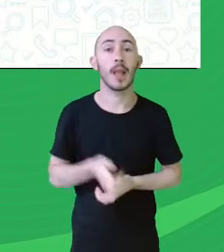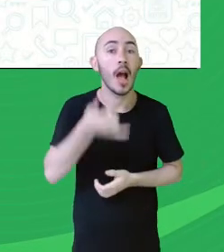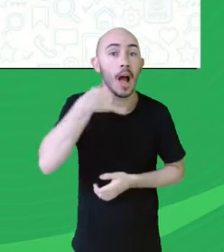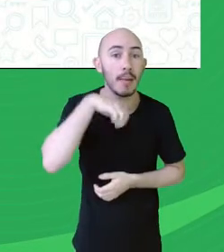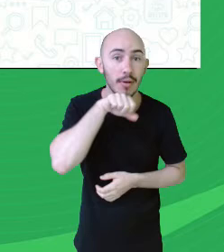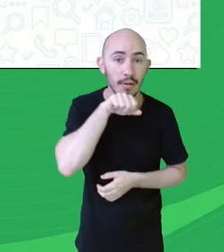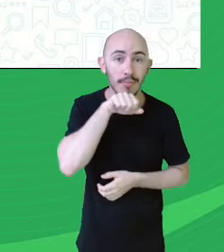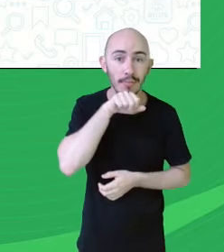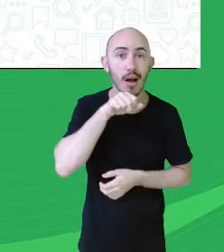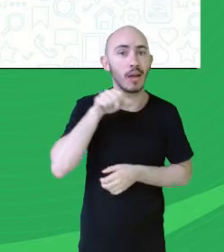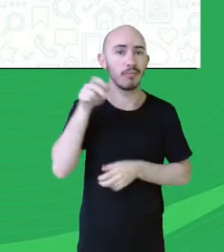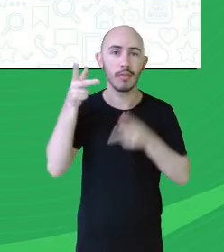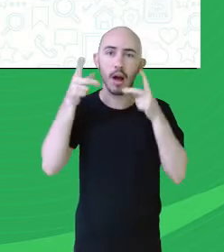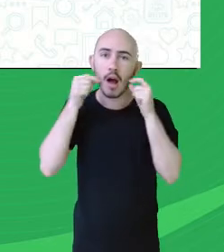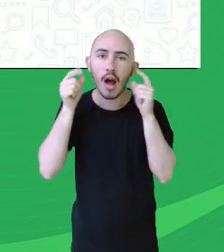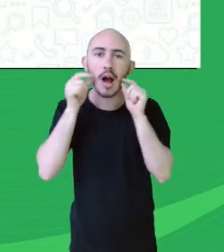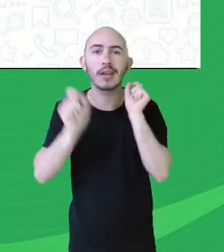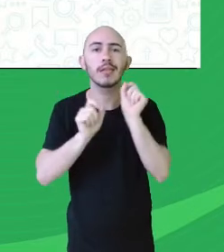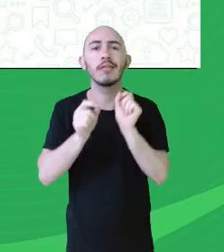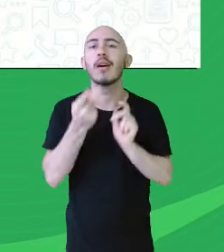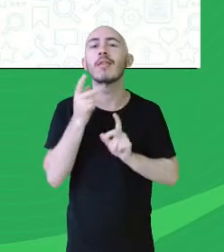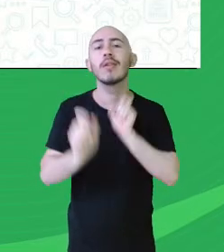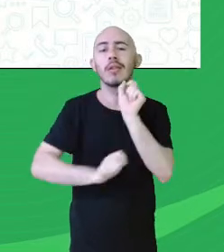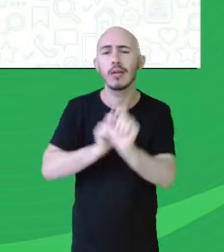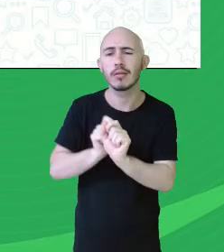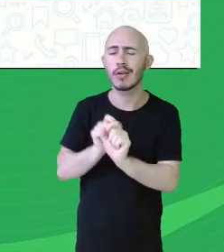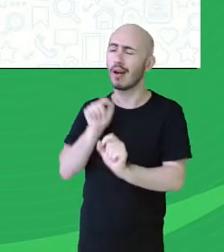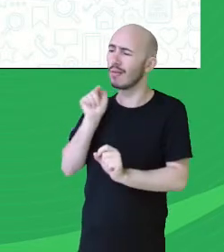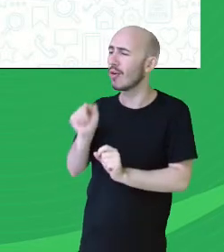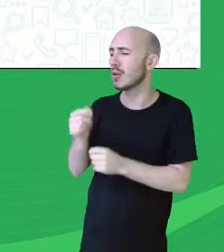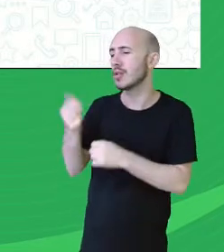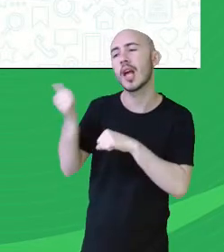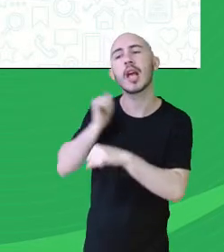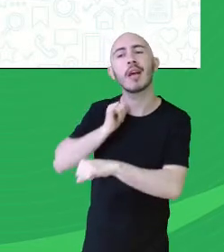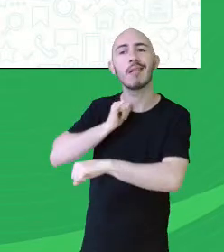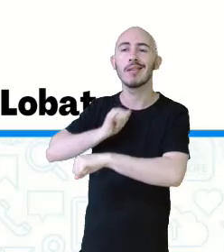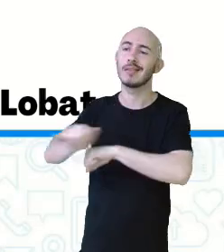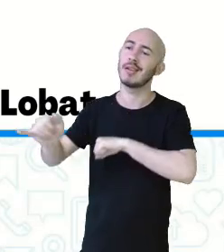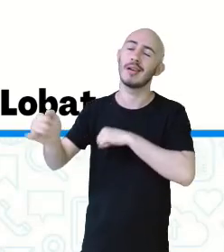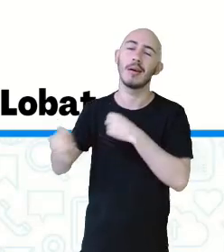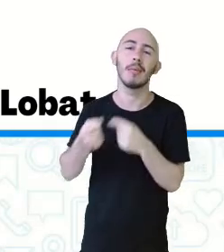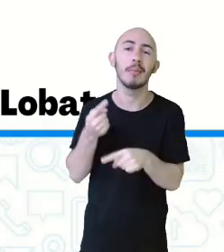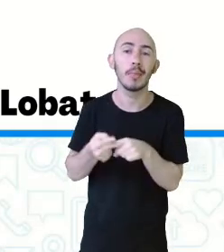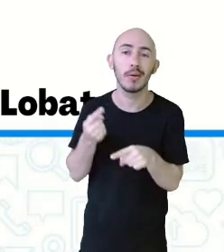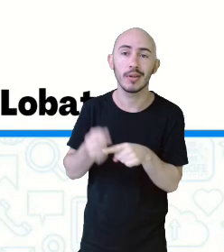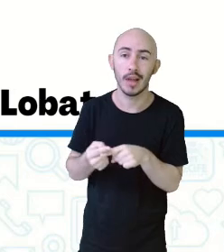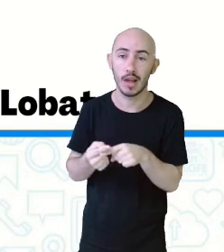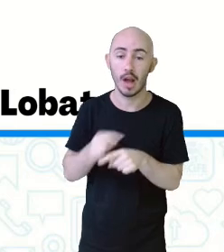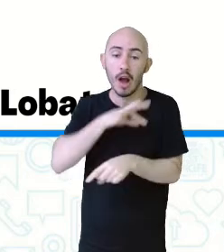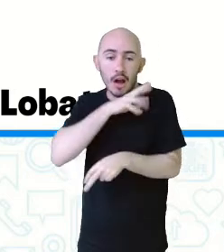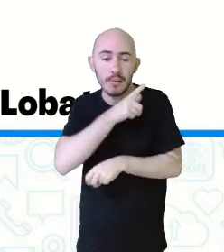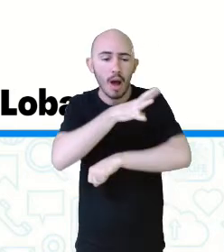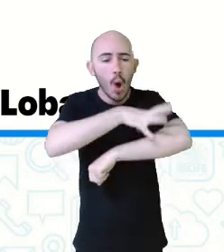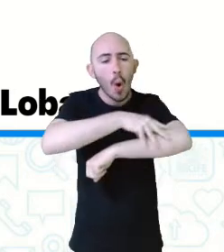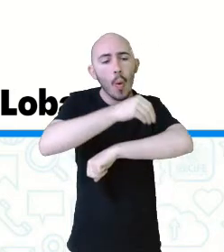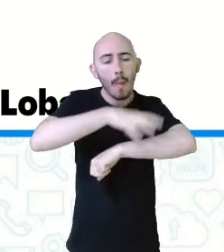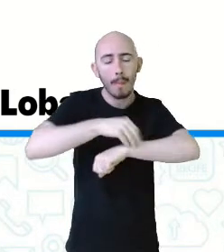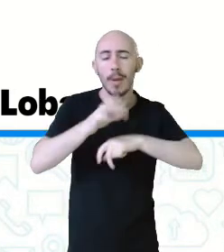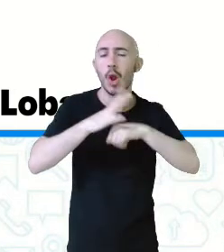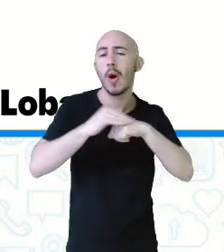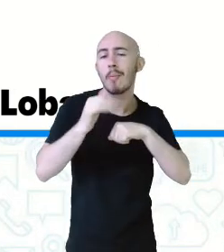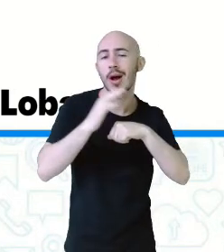rata assustou-se e disse: como te enganas, meu filho? O bicho de pelo macio e